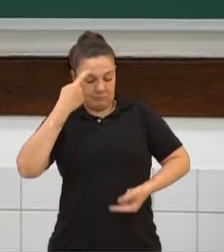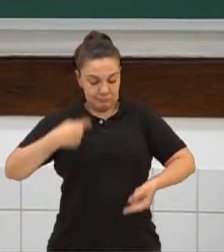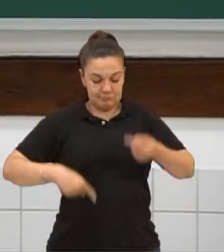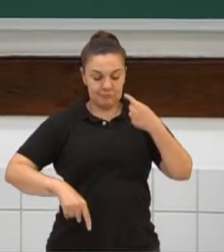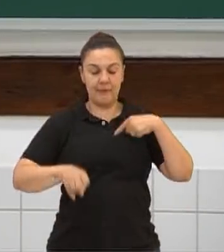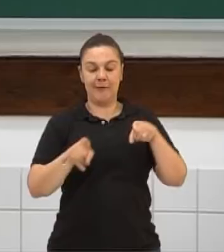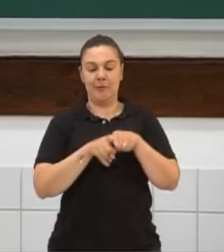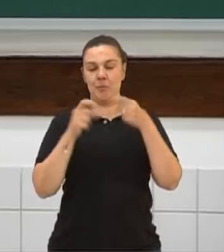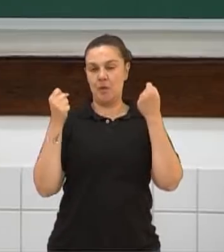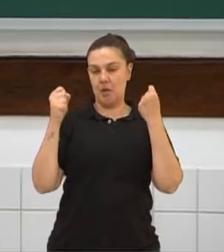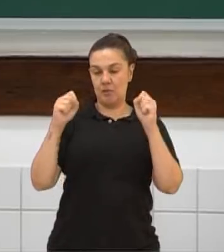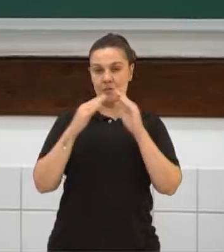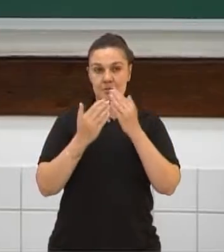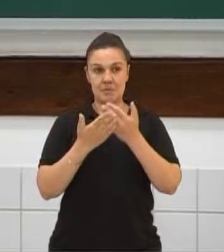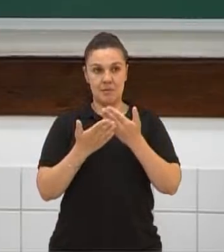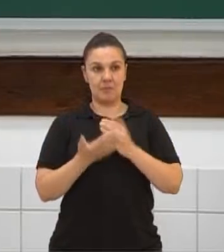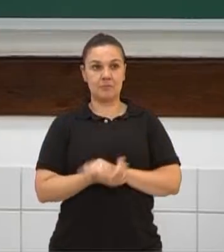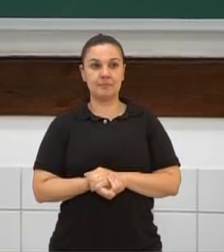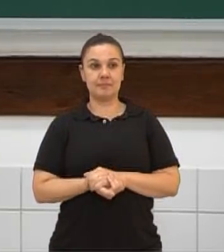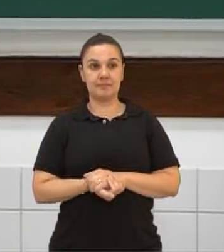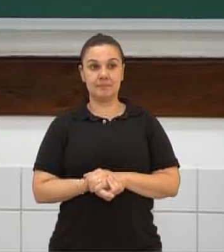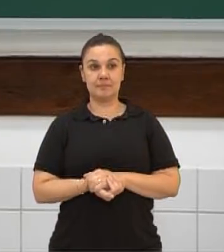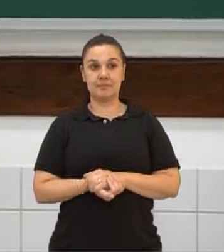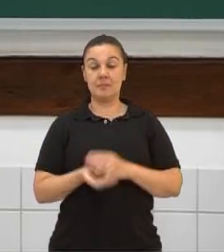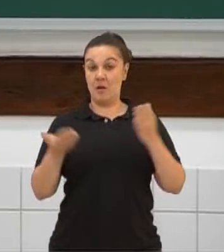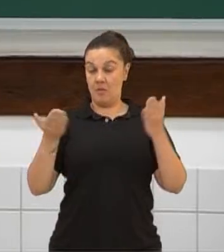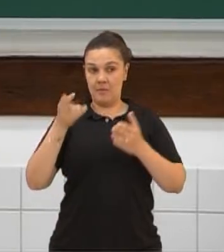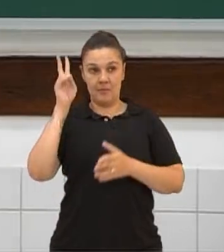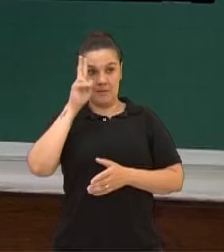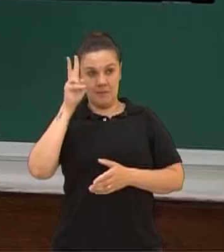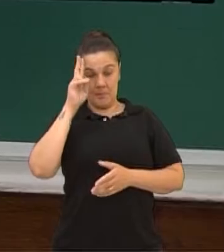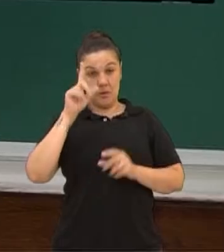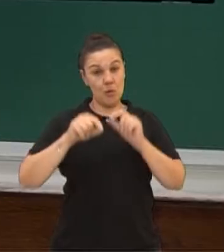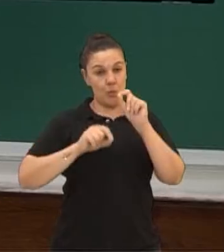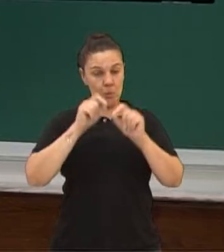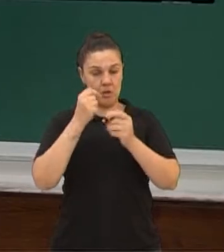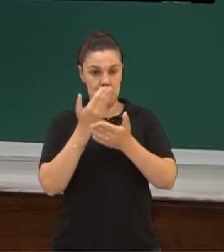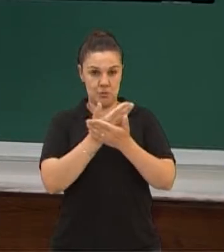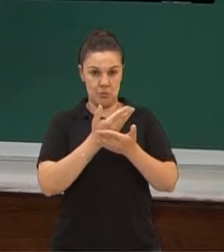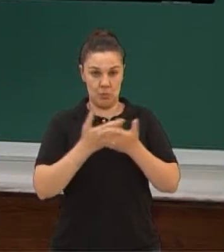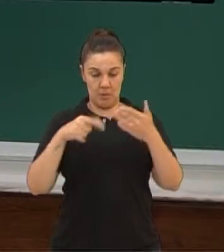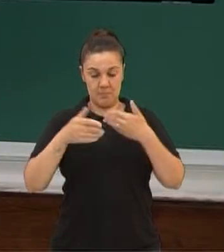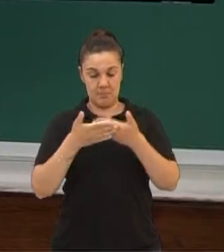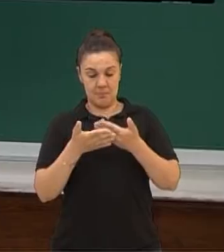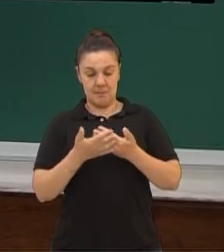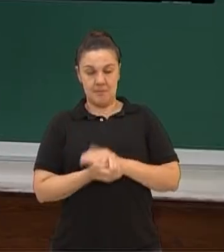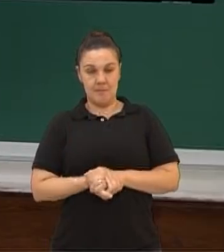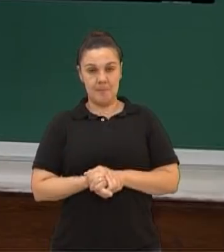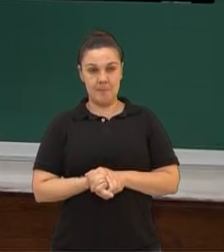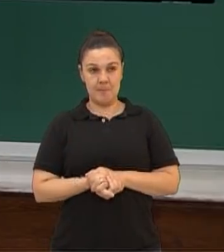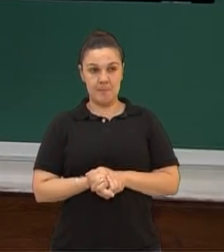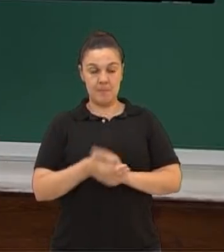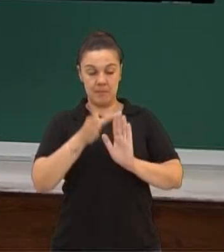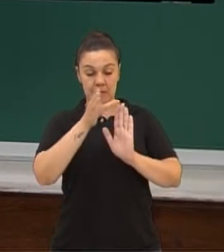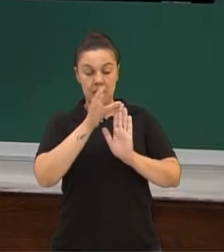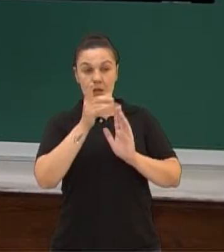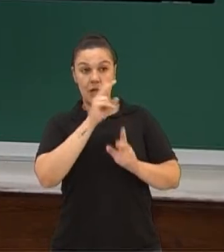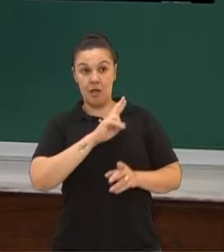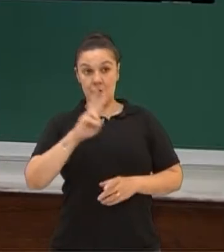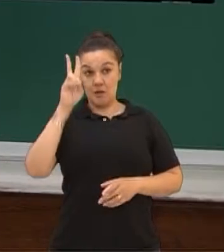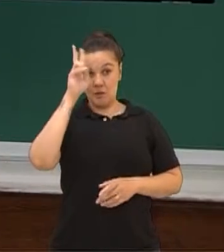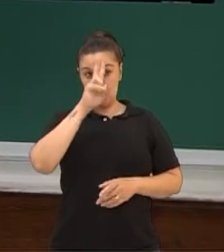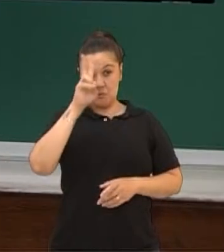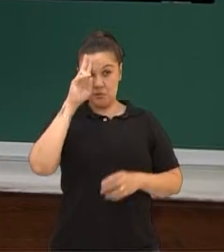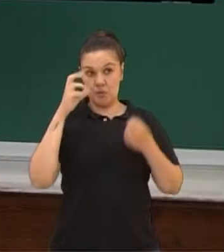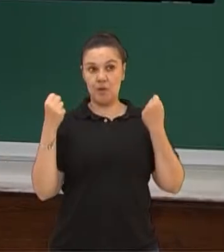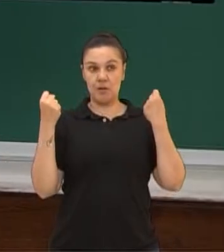da educação física no ensino escolar. Então agora relembrando, fazendo um resumo do que a gente viu nessa aula, então a gente viu a história da